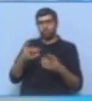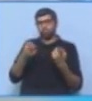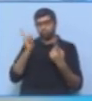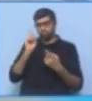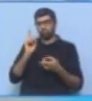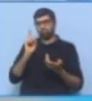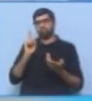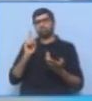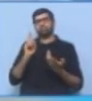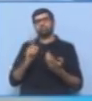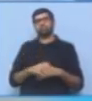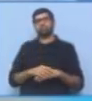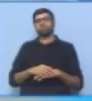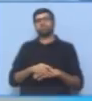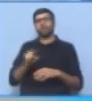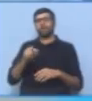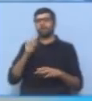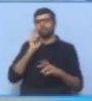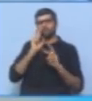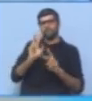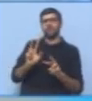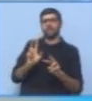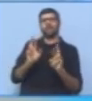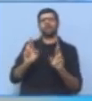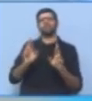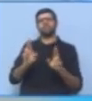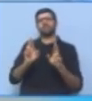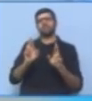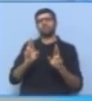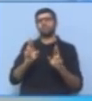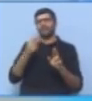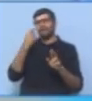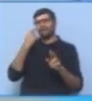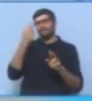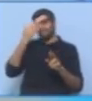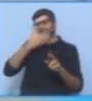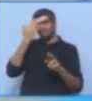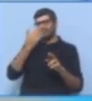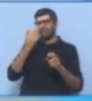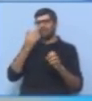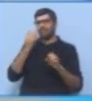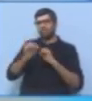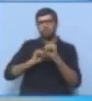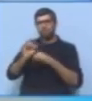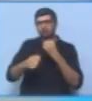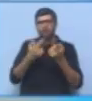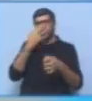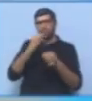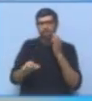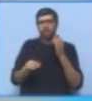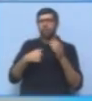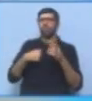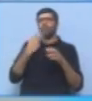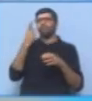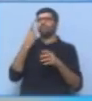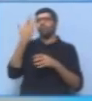vêem, elas olham a esperança só para o próprio dia, num horizonte muito curto. O Carpe Diem continua a